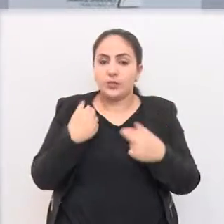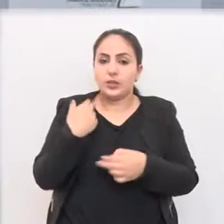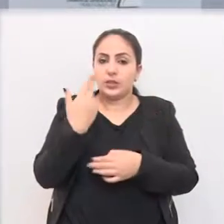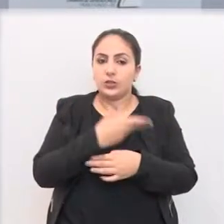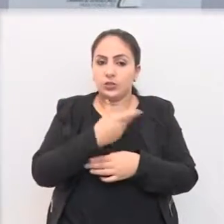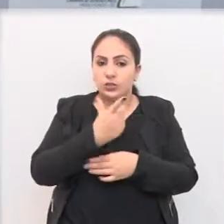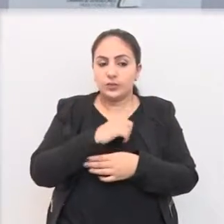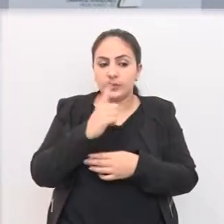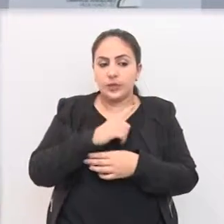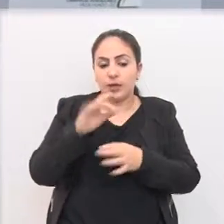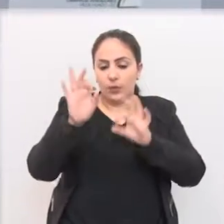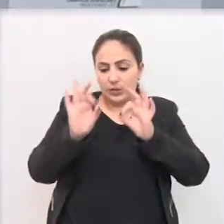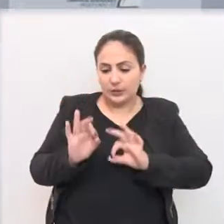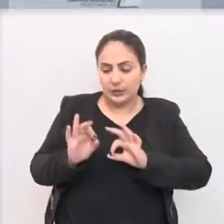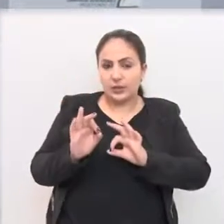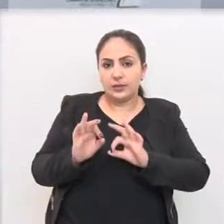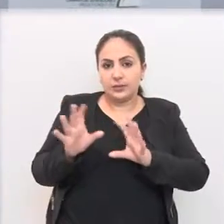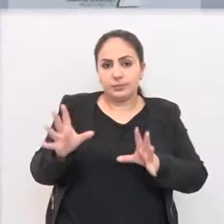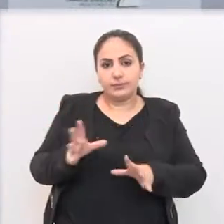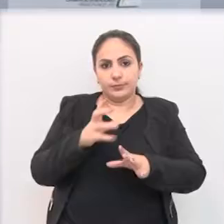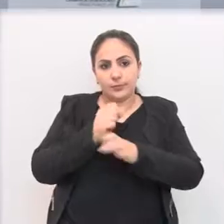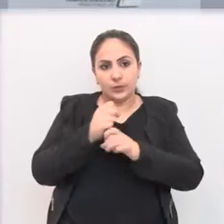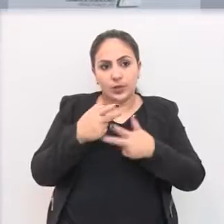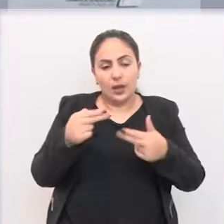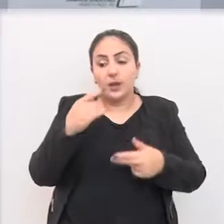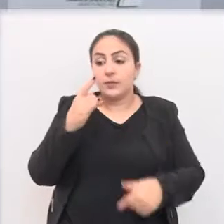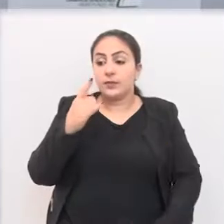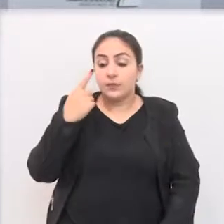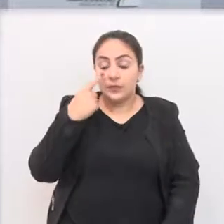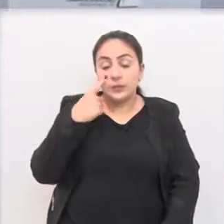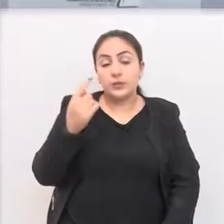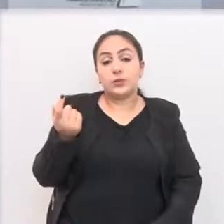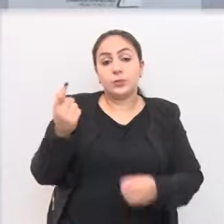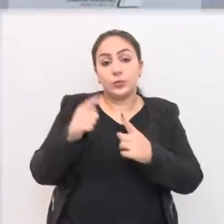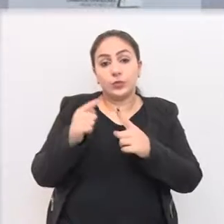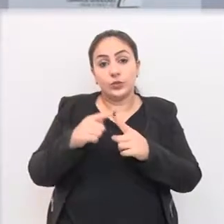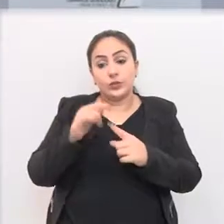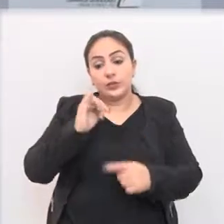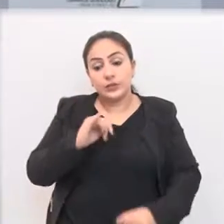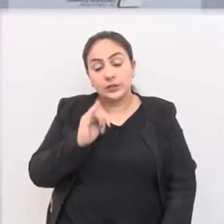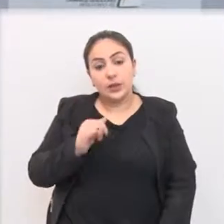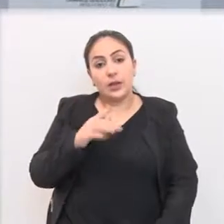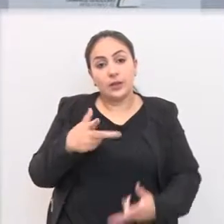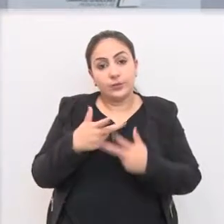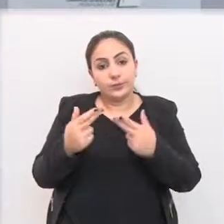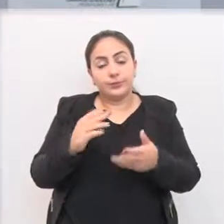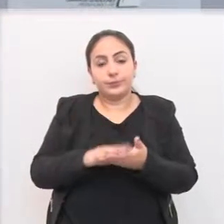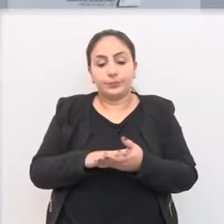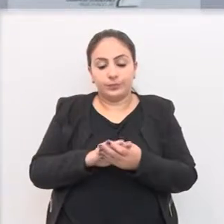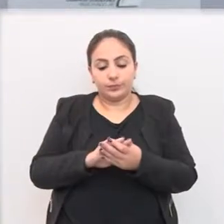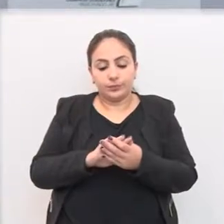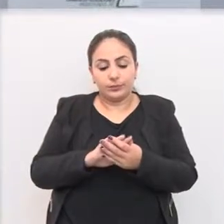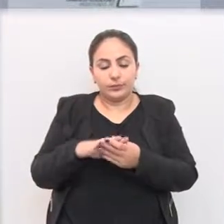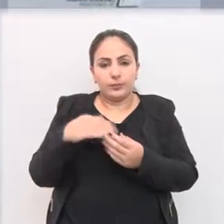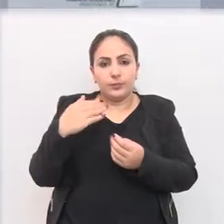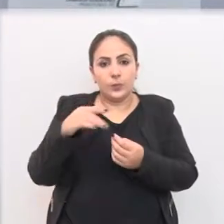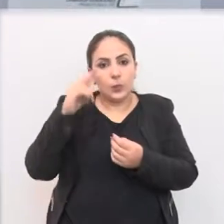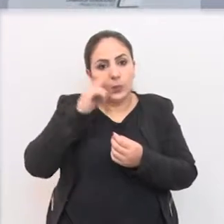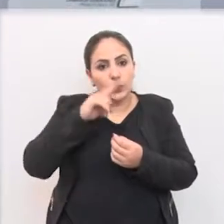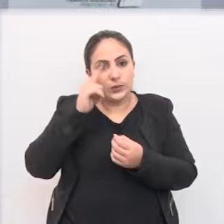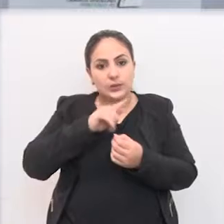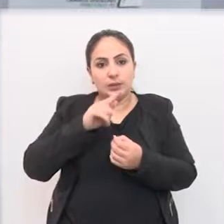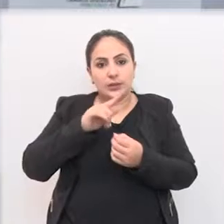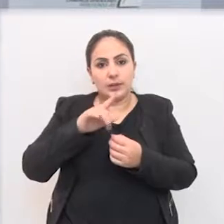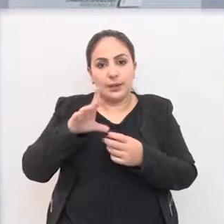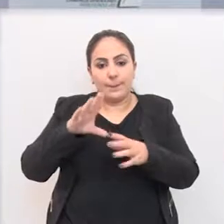onde será pré-agendada a coleta, será avisado os contribuintes, né, para que possam